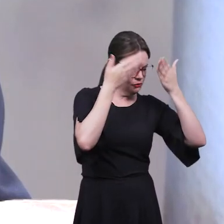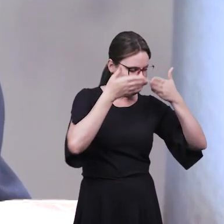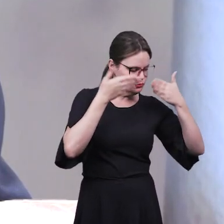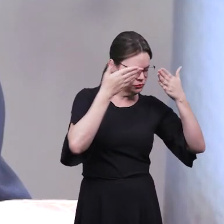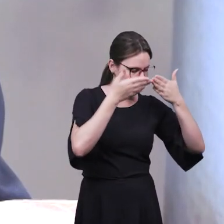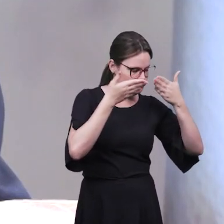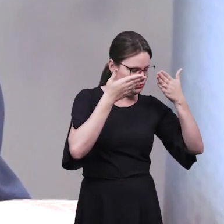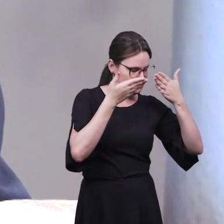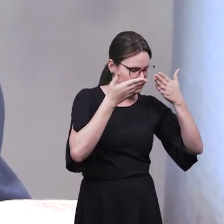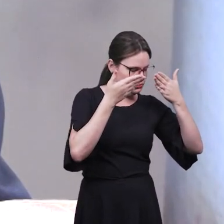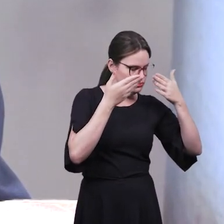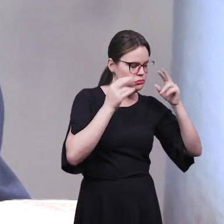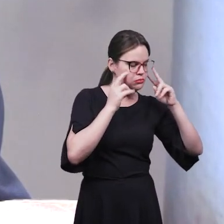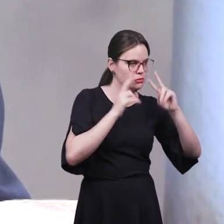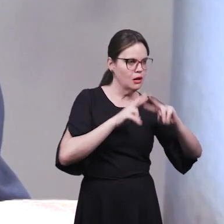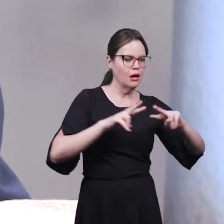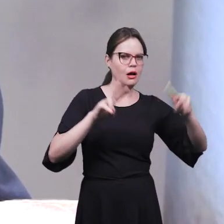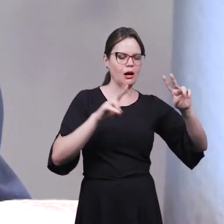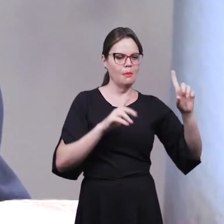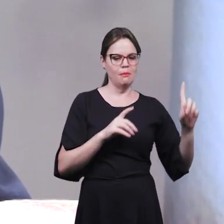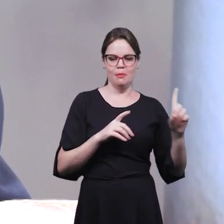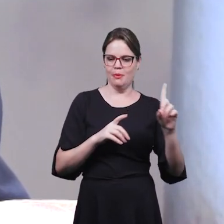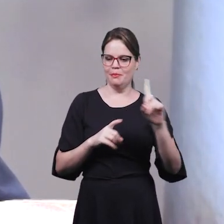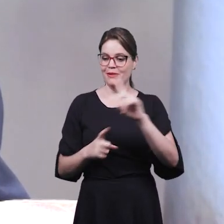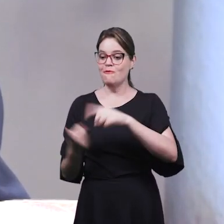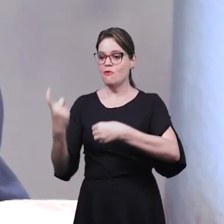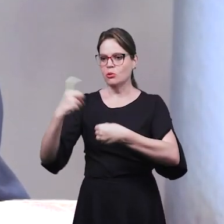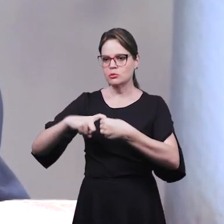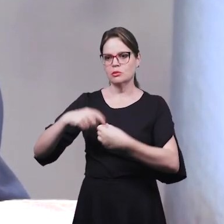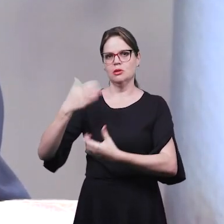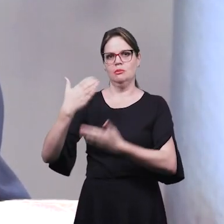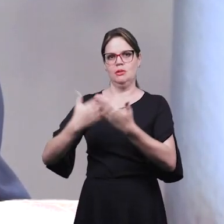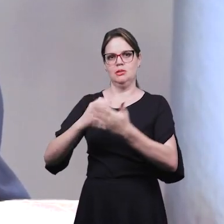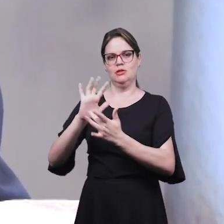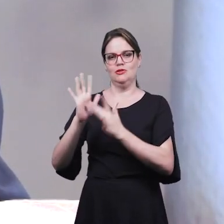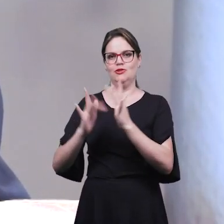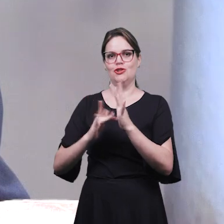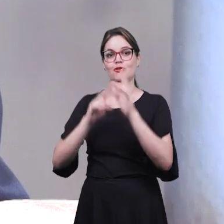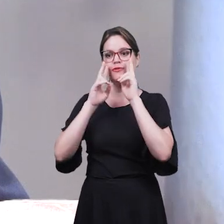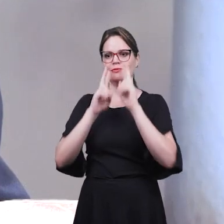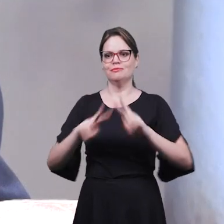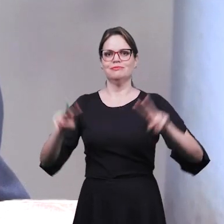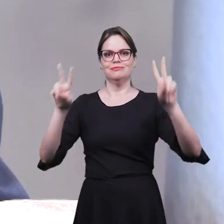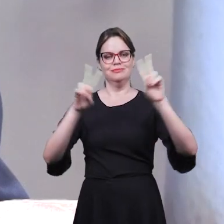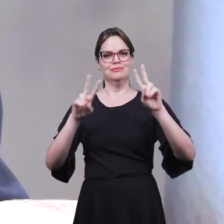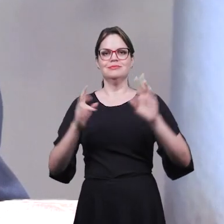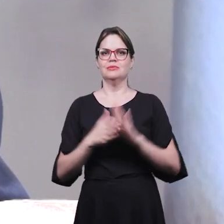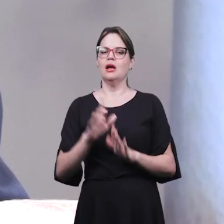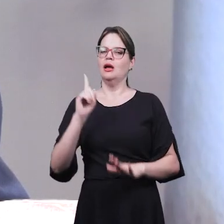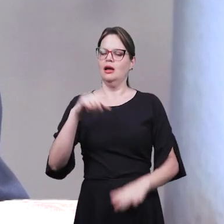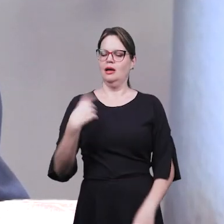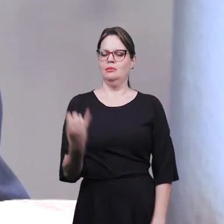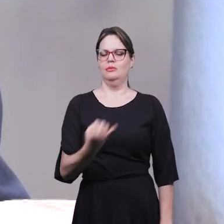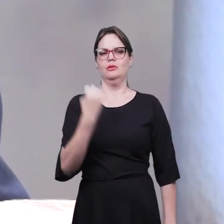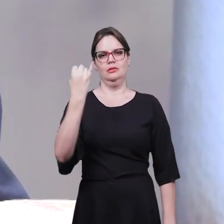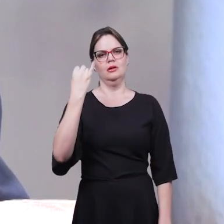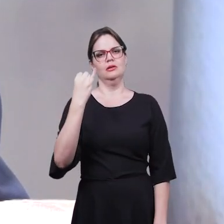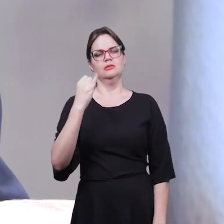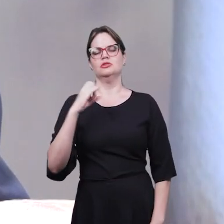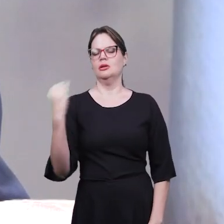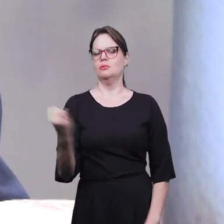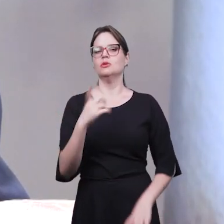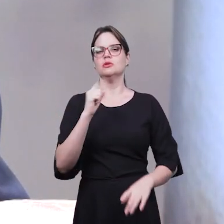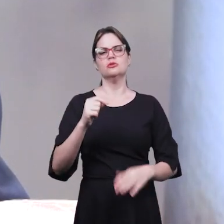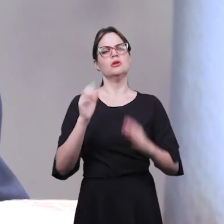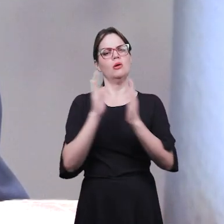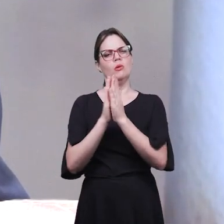né? Por isso que a gente fala, nós sempre falamos, Ian, o importante da revelação na palavra. Se você não buscar a revelação, o que Deus